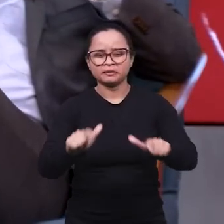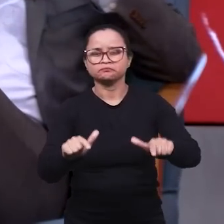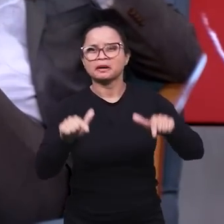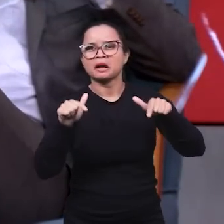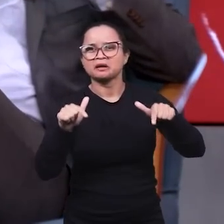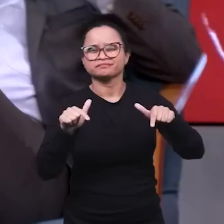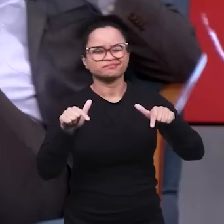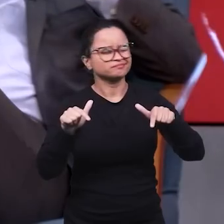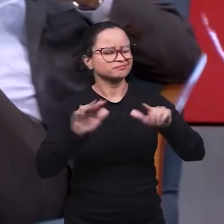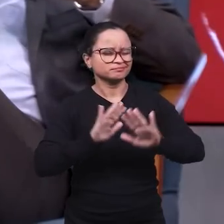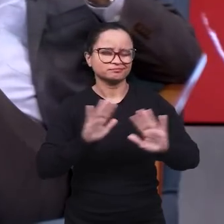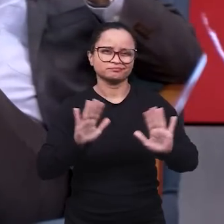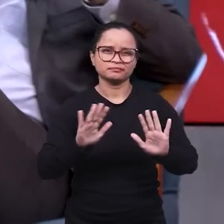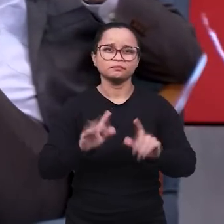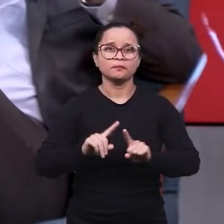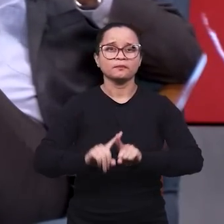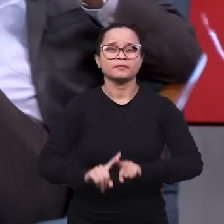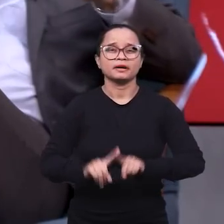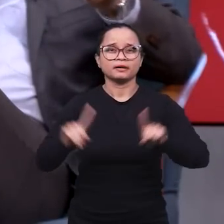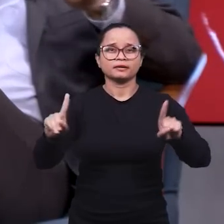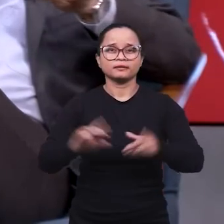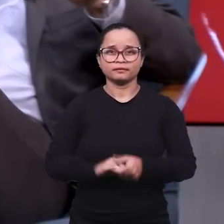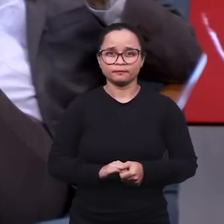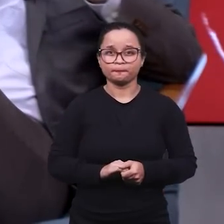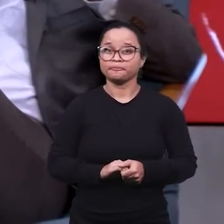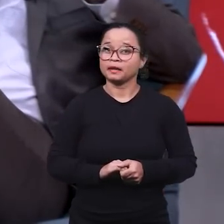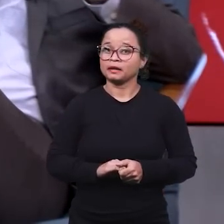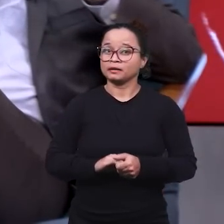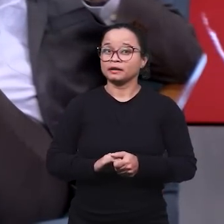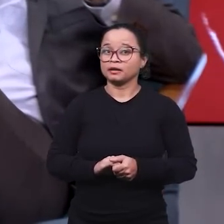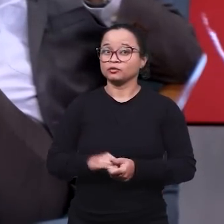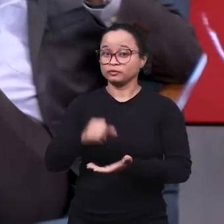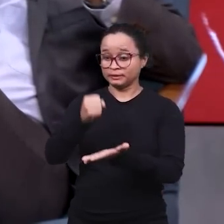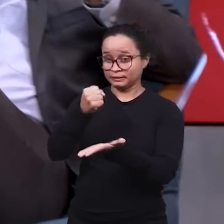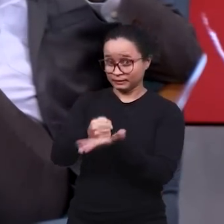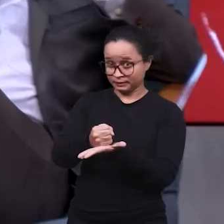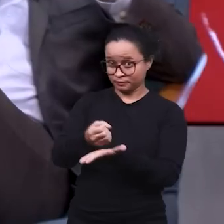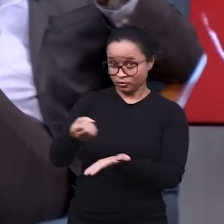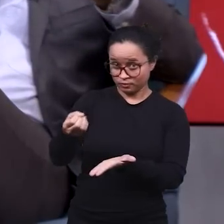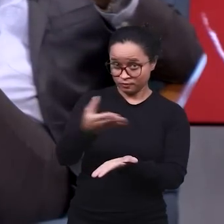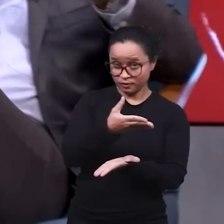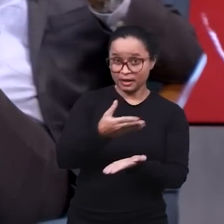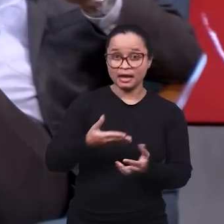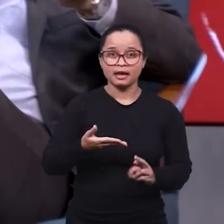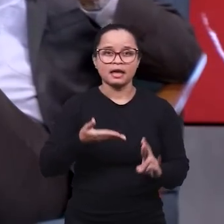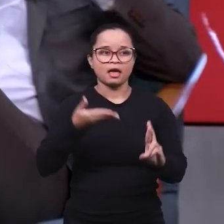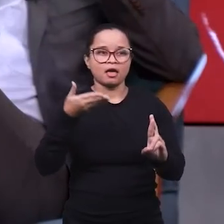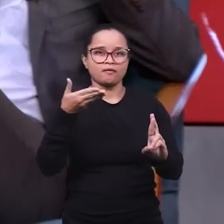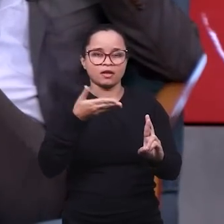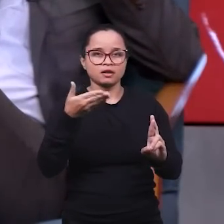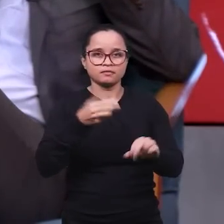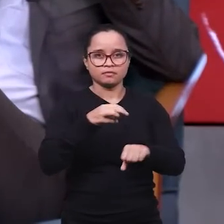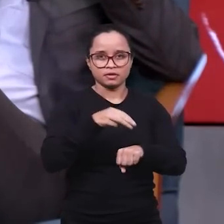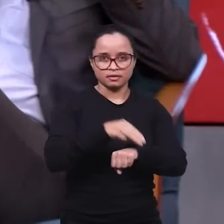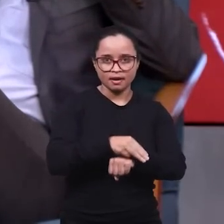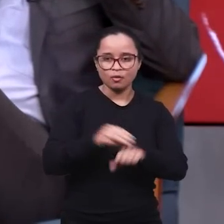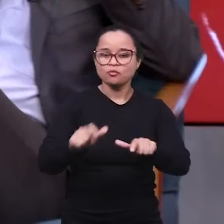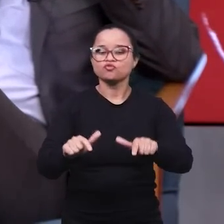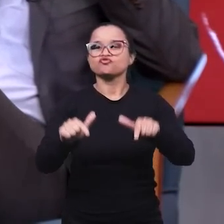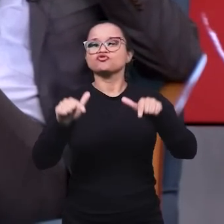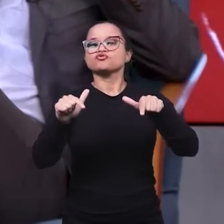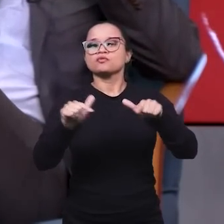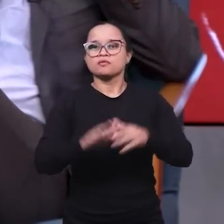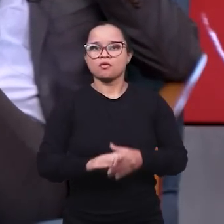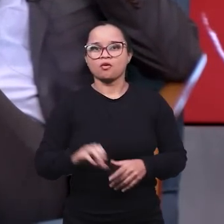por isso que no Novo Testamento não há nenhuma referência ao ministério como um título ou como